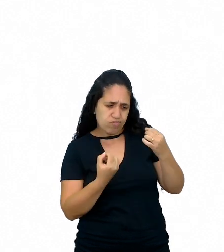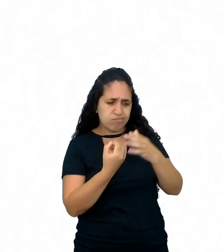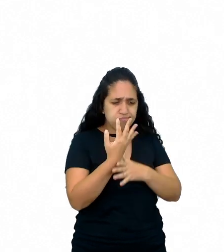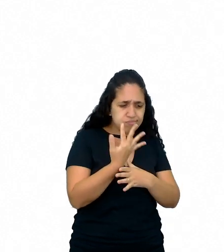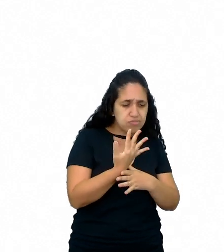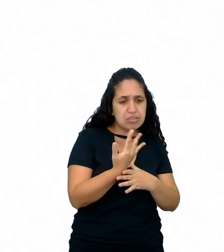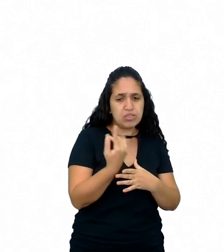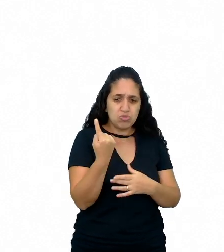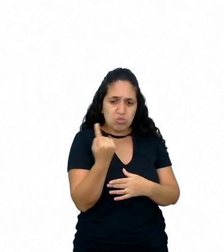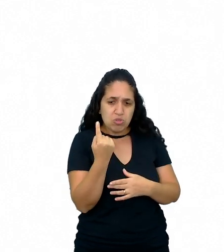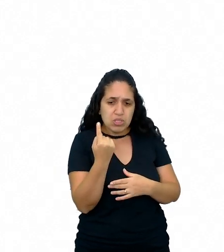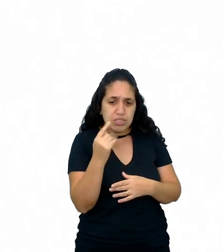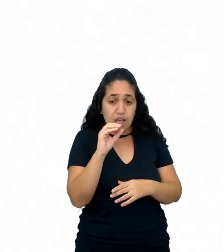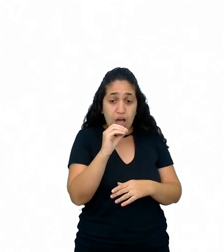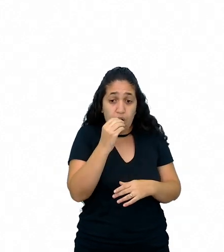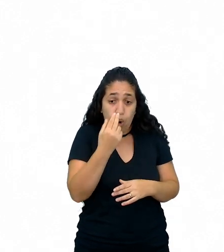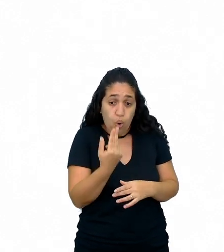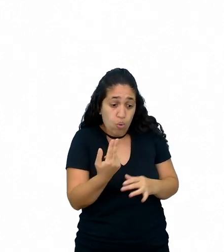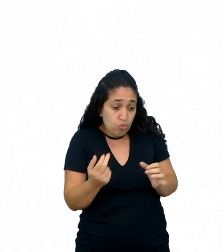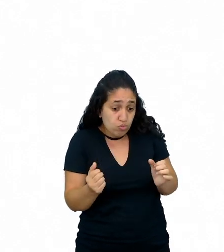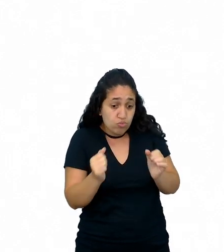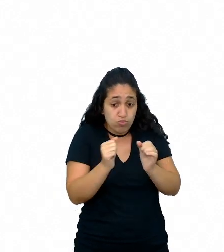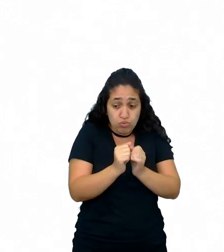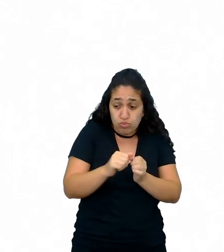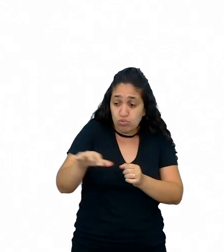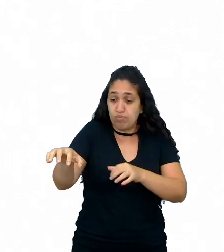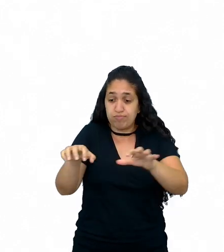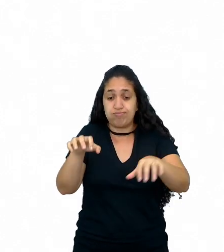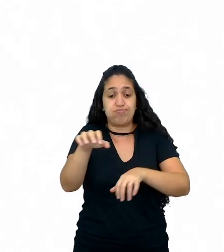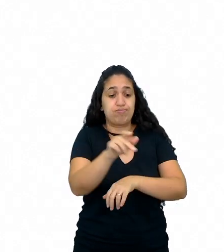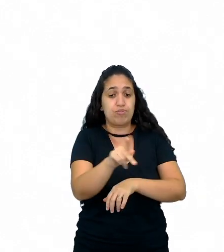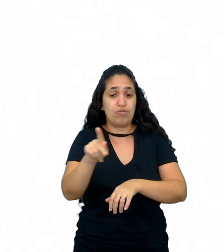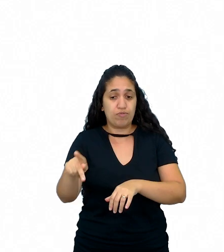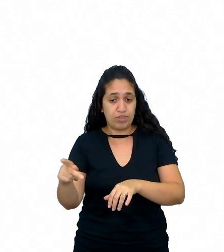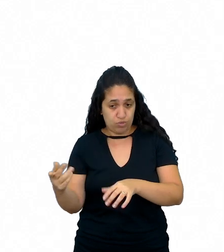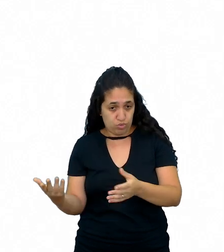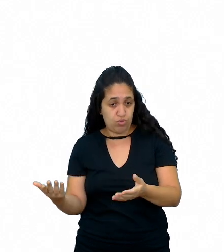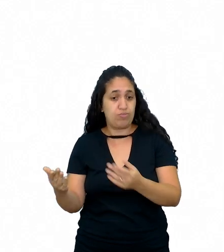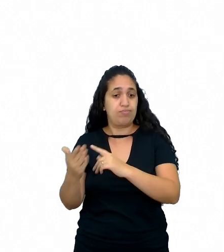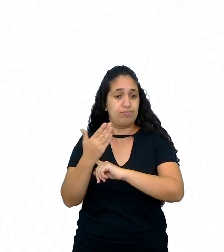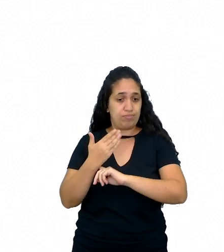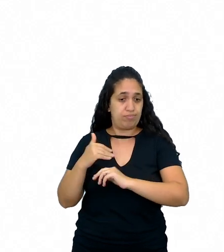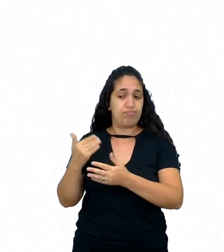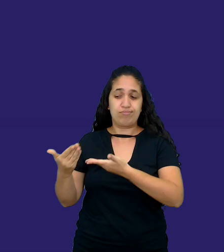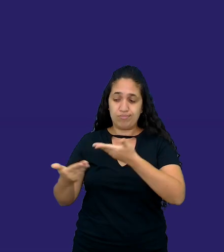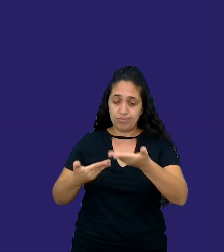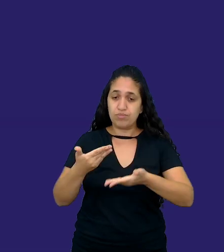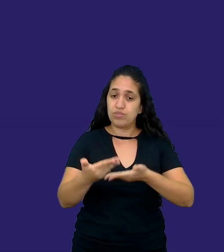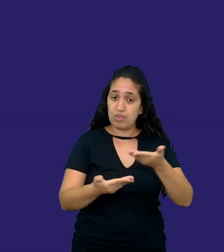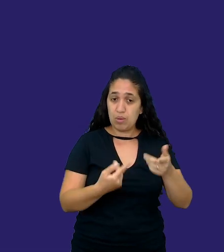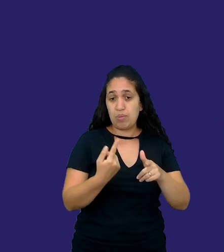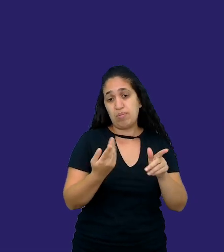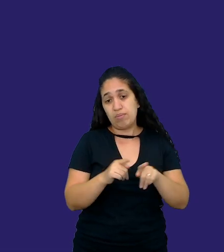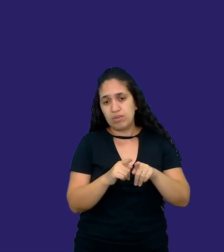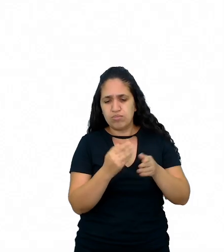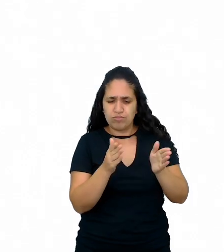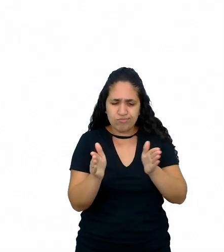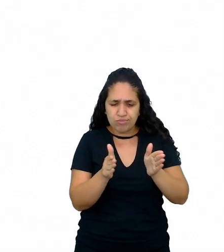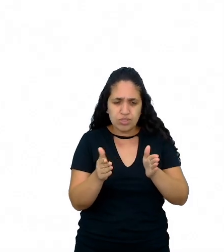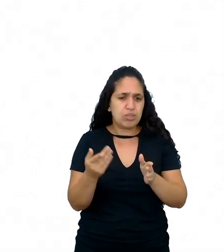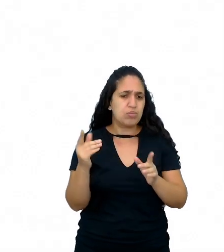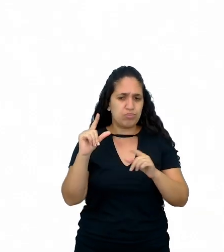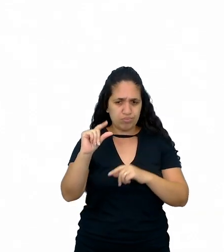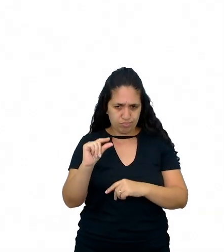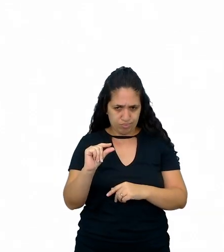ou posso construir com mais professores da minha escola, mesmo que o nosso tempo seja pequeno. Agora, a gente vai falar